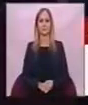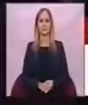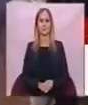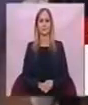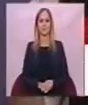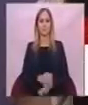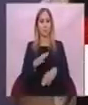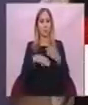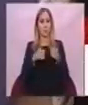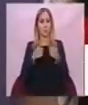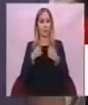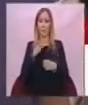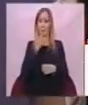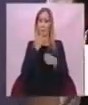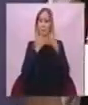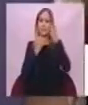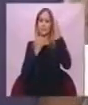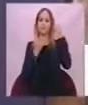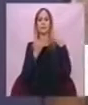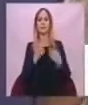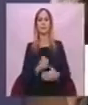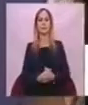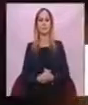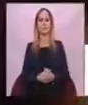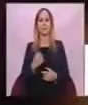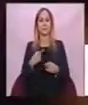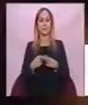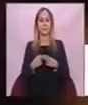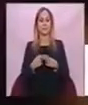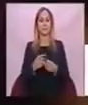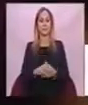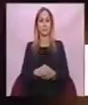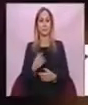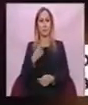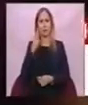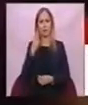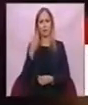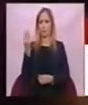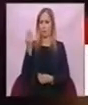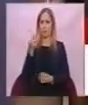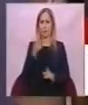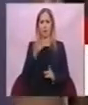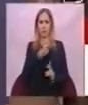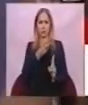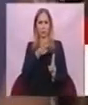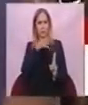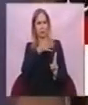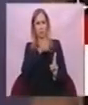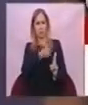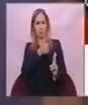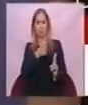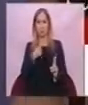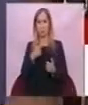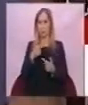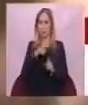Estou muito bem, estou contente e estou muito ansiosa. Eu li alguns elogios do Zé e da Sara. Foi bom receber esses elogios?